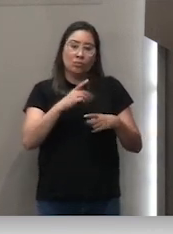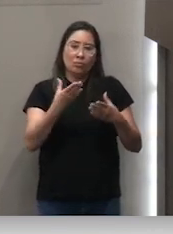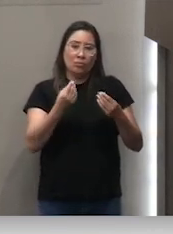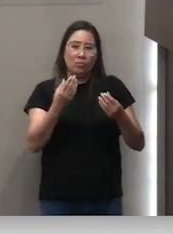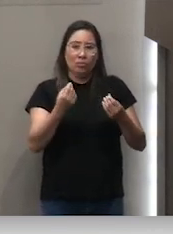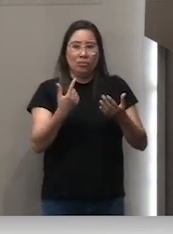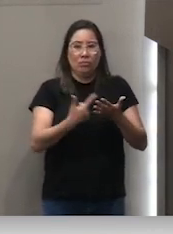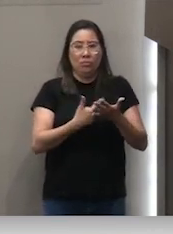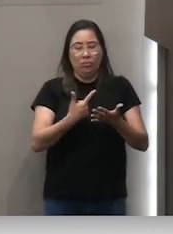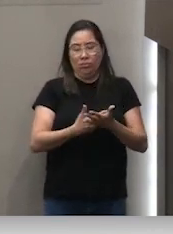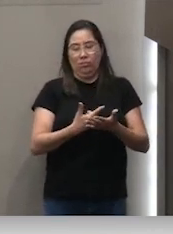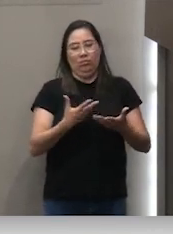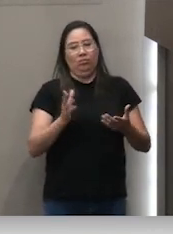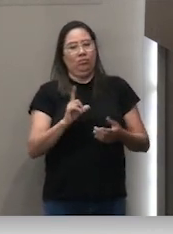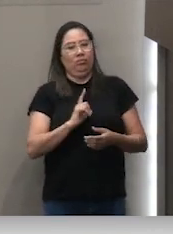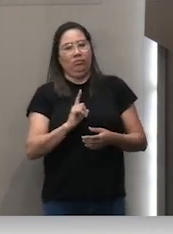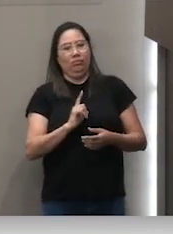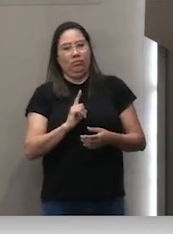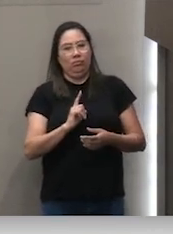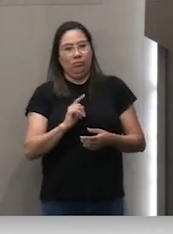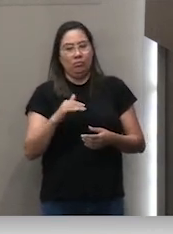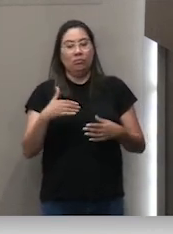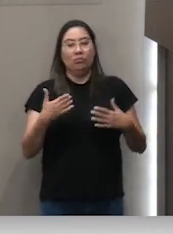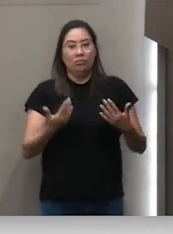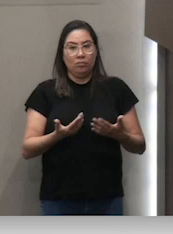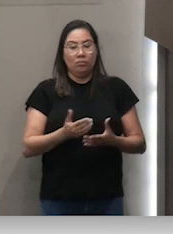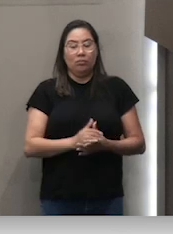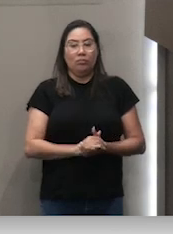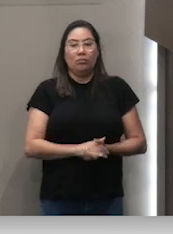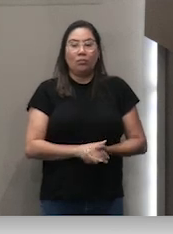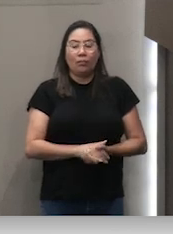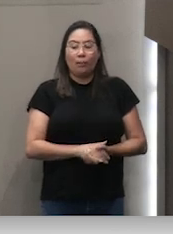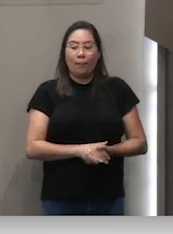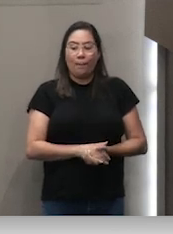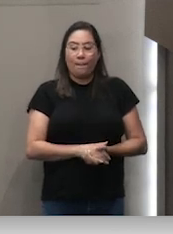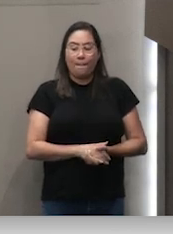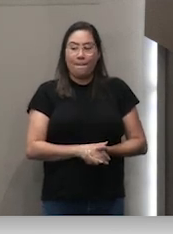livro aí que está cheio. Um monte de livro que está cheio.